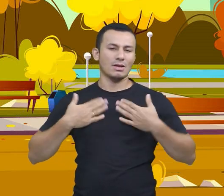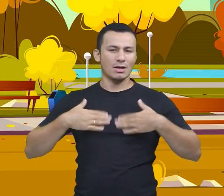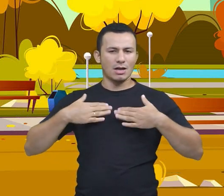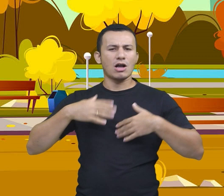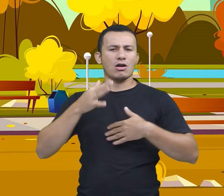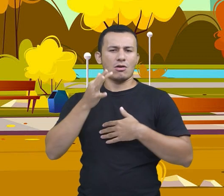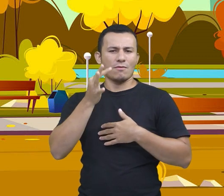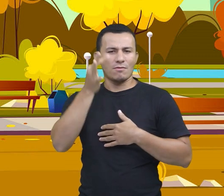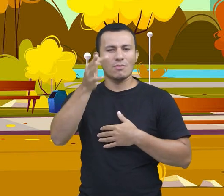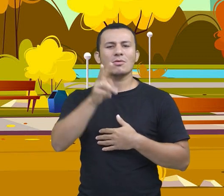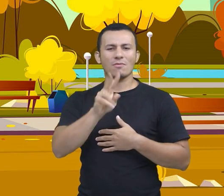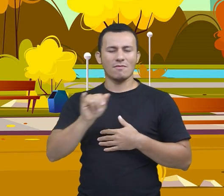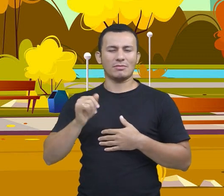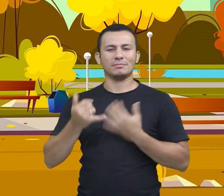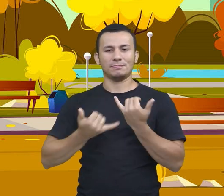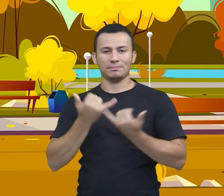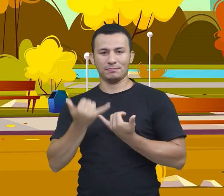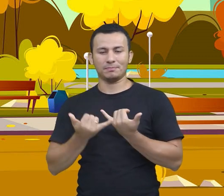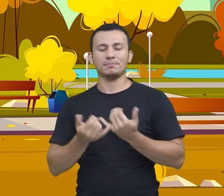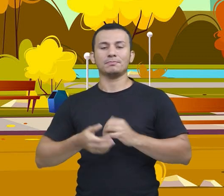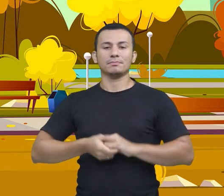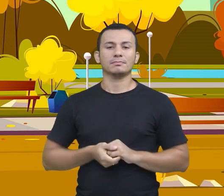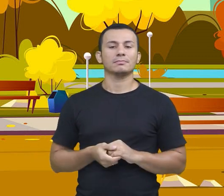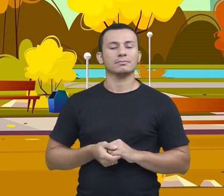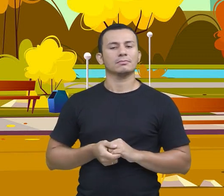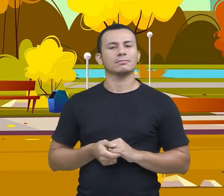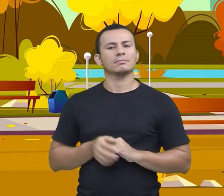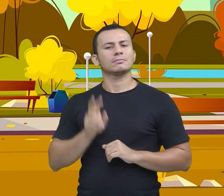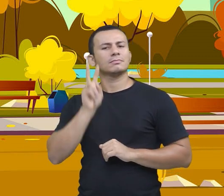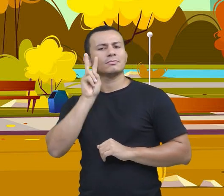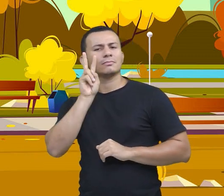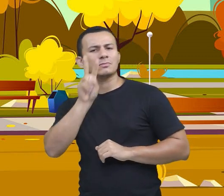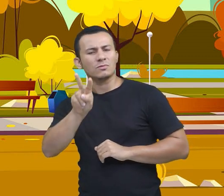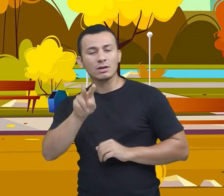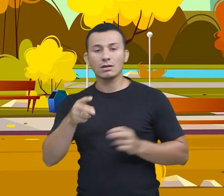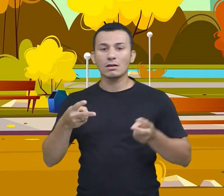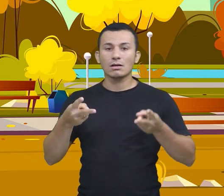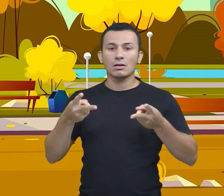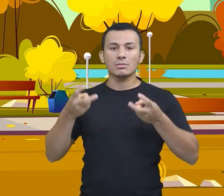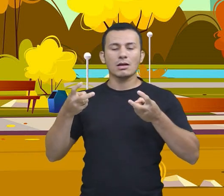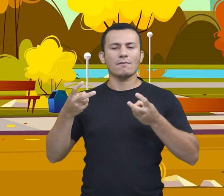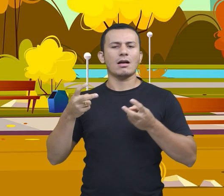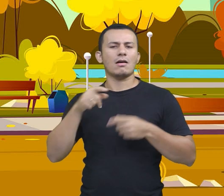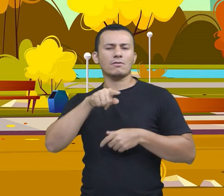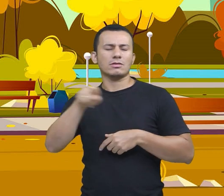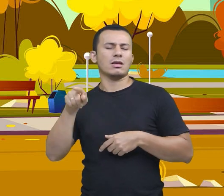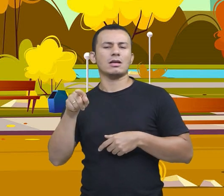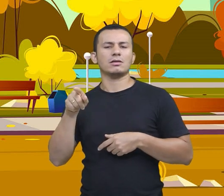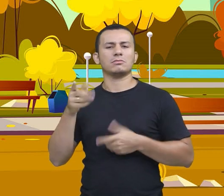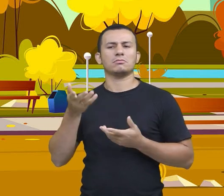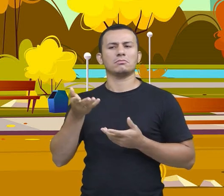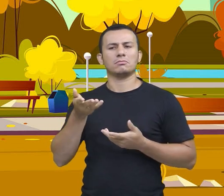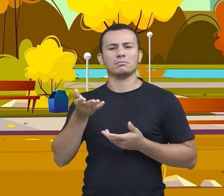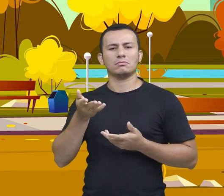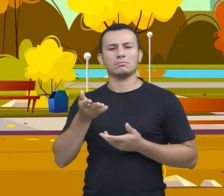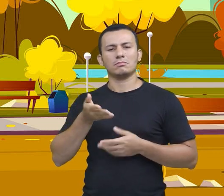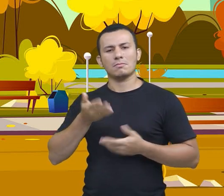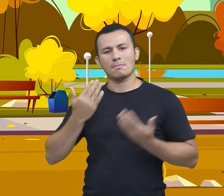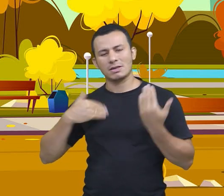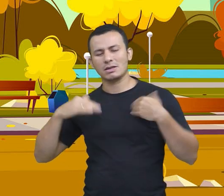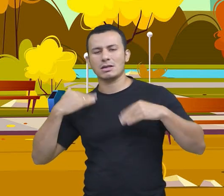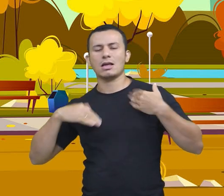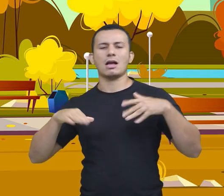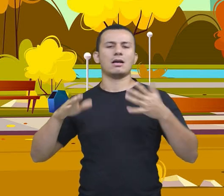isso. Vocês já observaram que quando vocês saem por aí para uma praça, para um